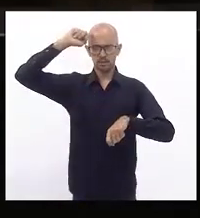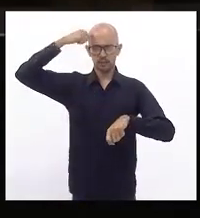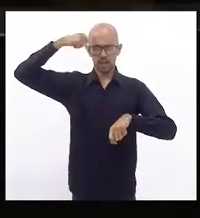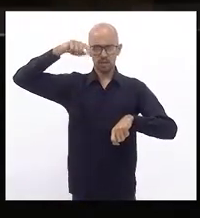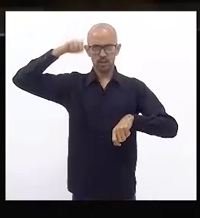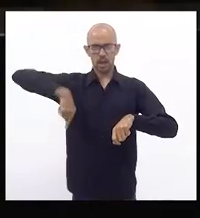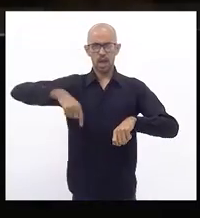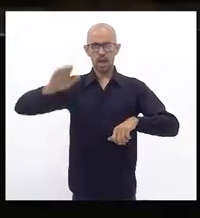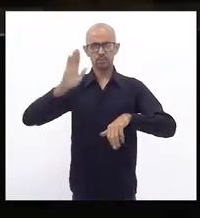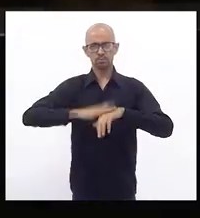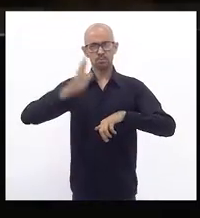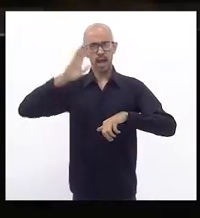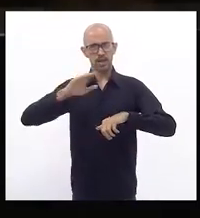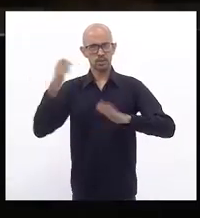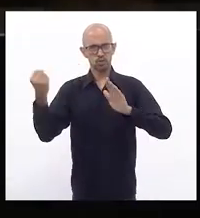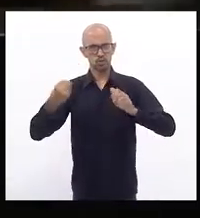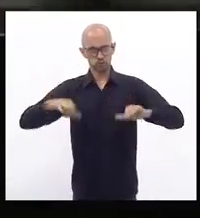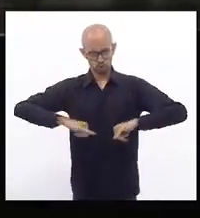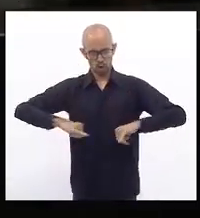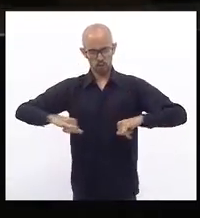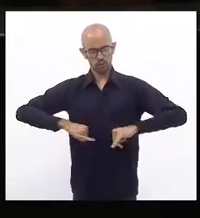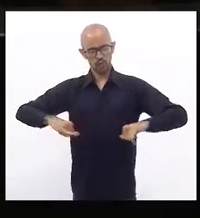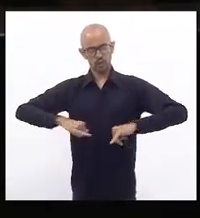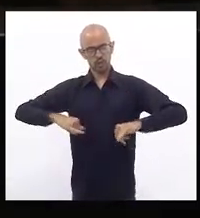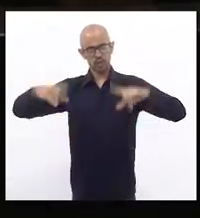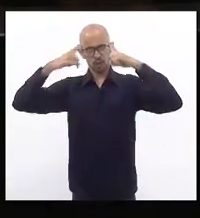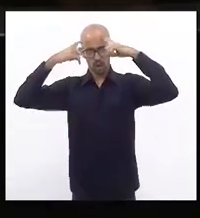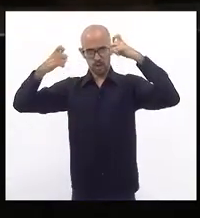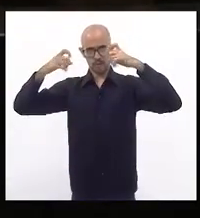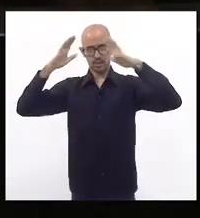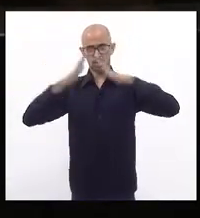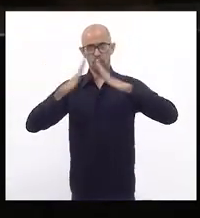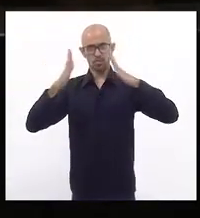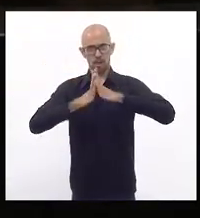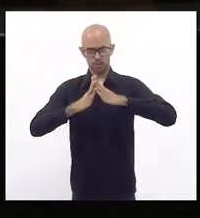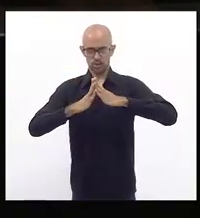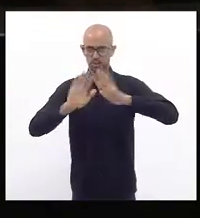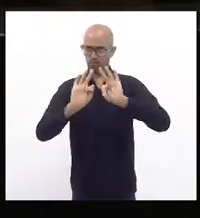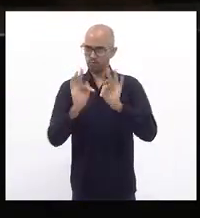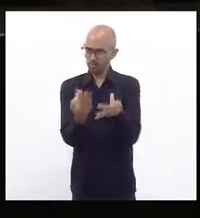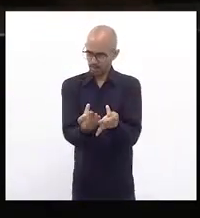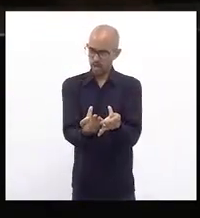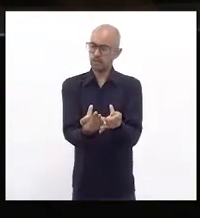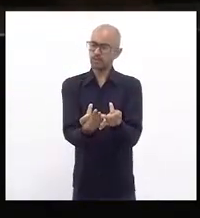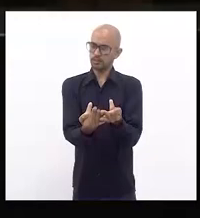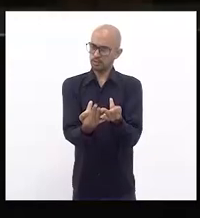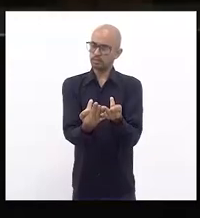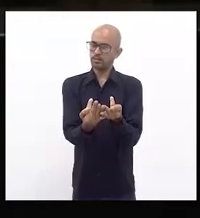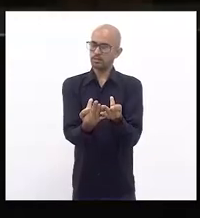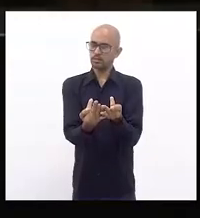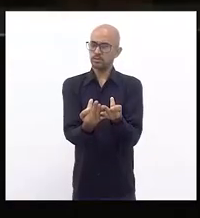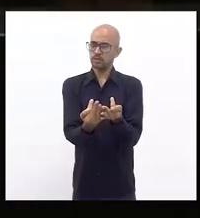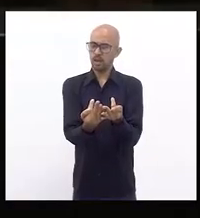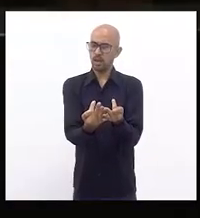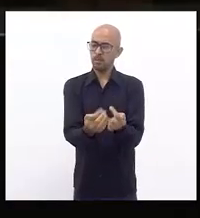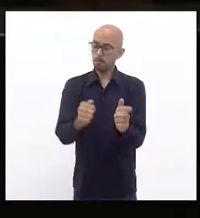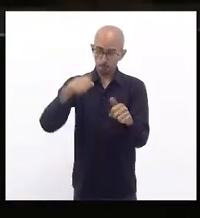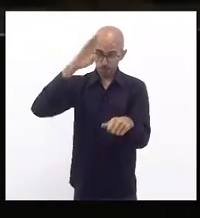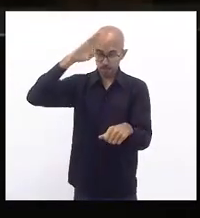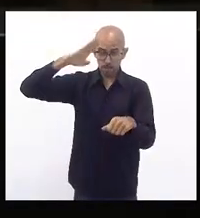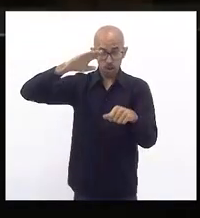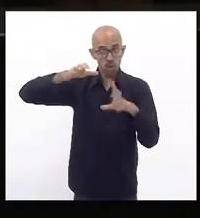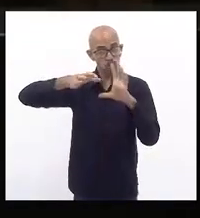as mais impactadas pelo processo das violências domésticas e familiares. Em âmbito de